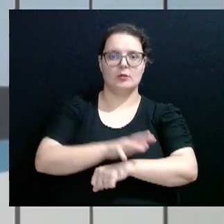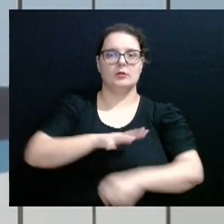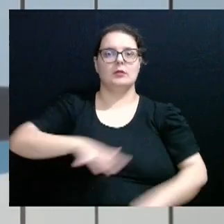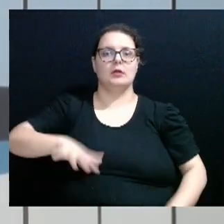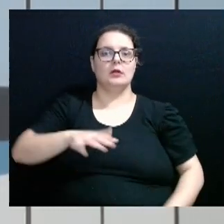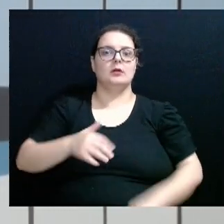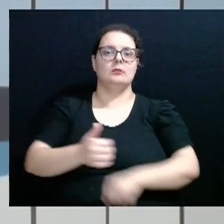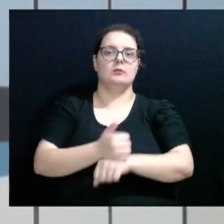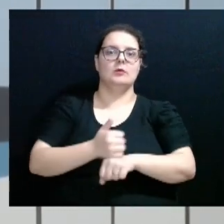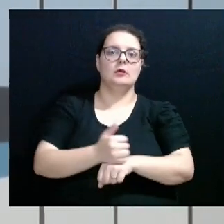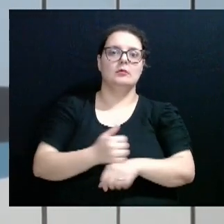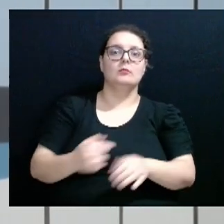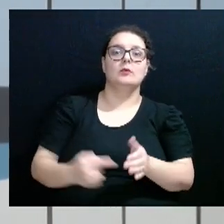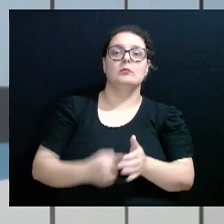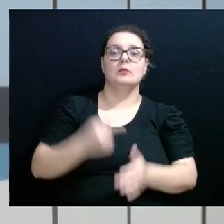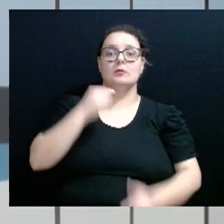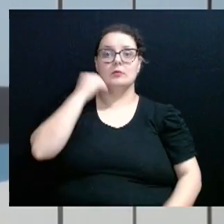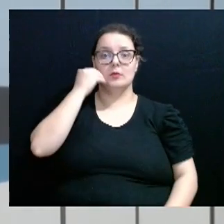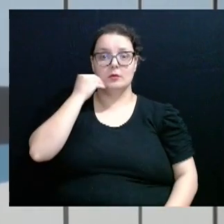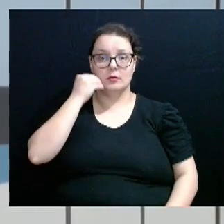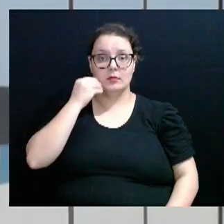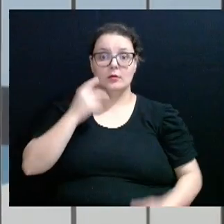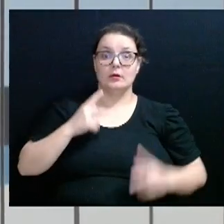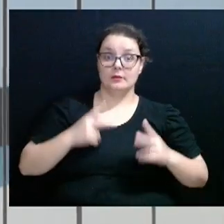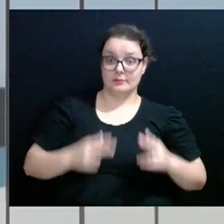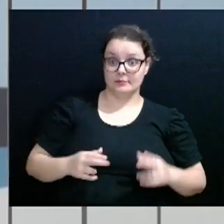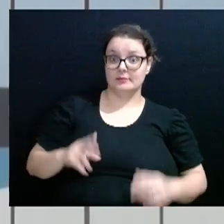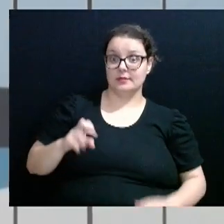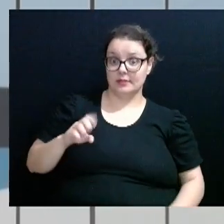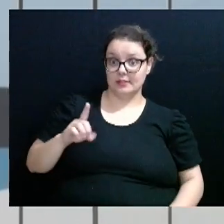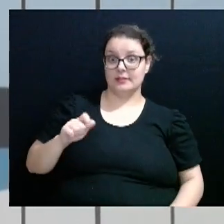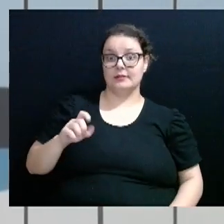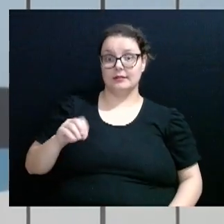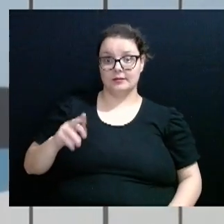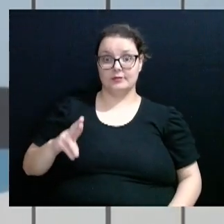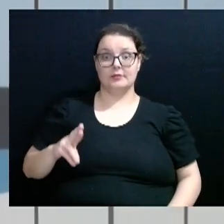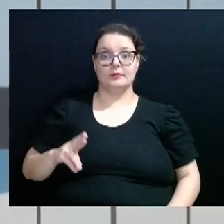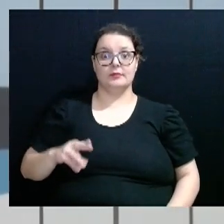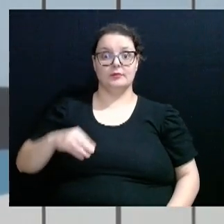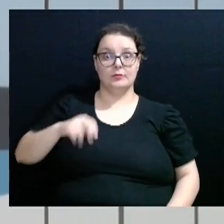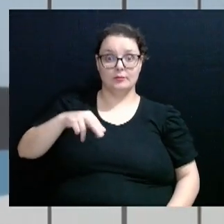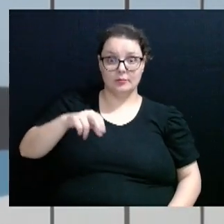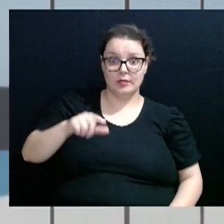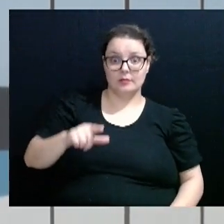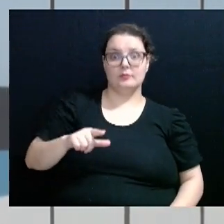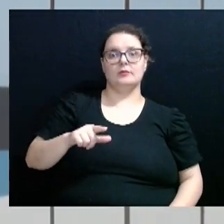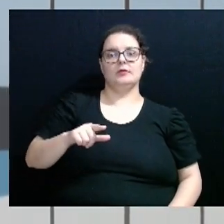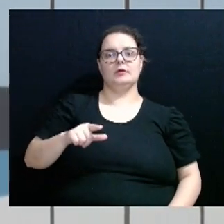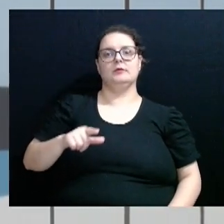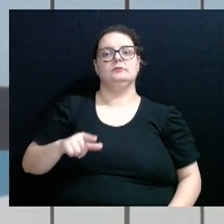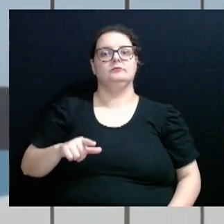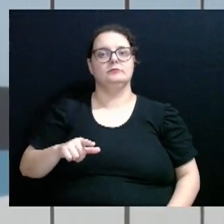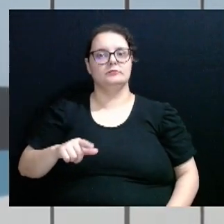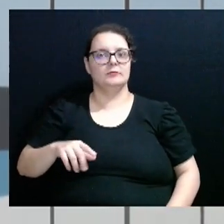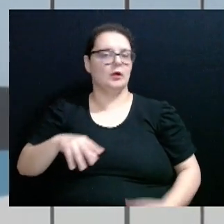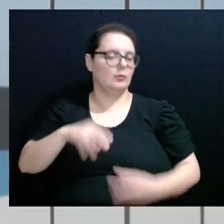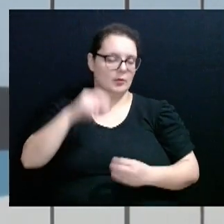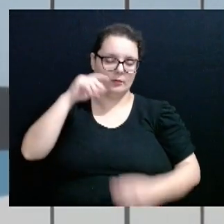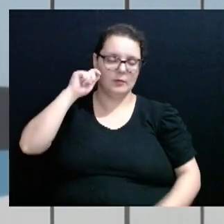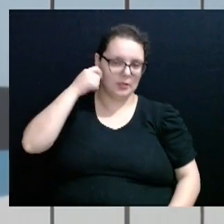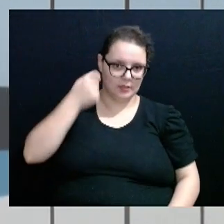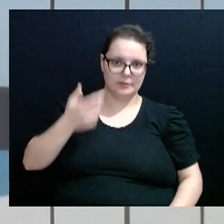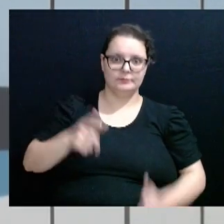primeira experiência foi como redator do manual de redação da Alma Preta Jornalismo, que foi um processo de trabalho